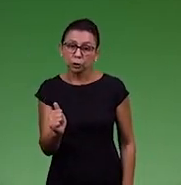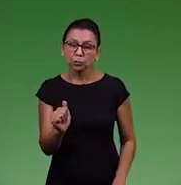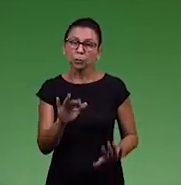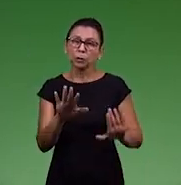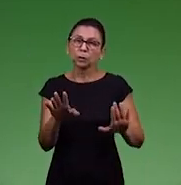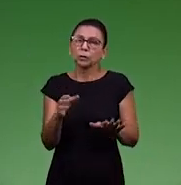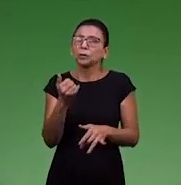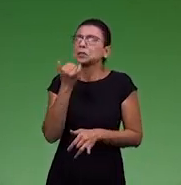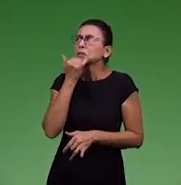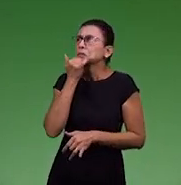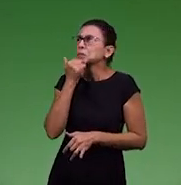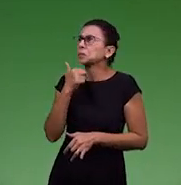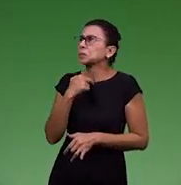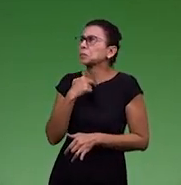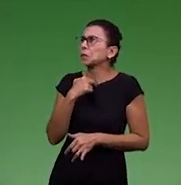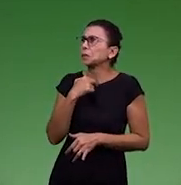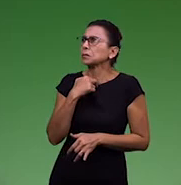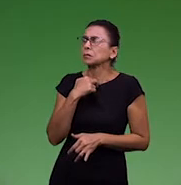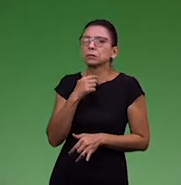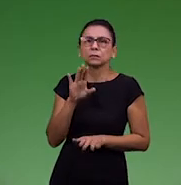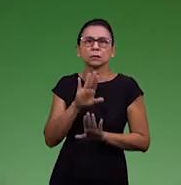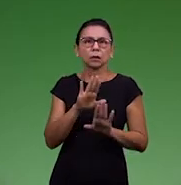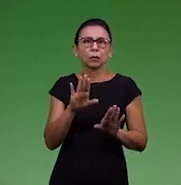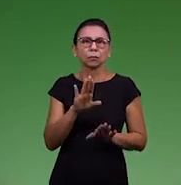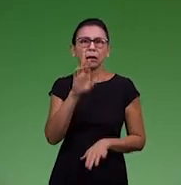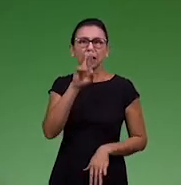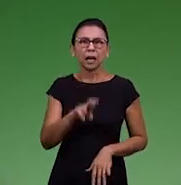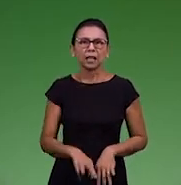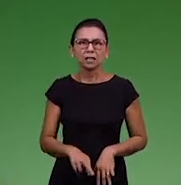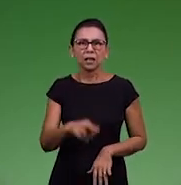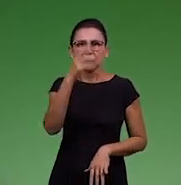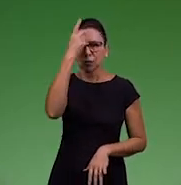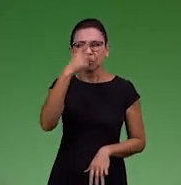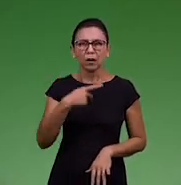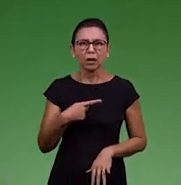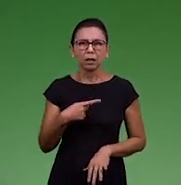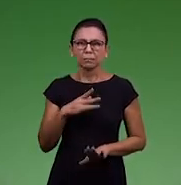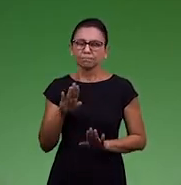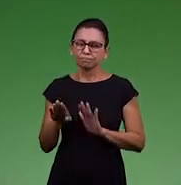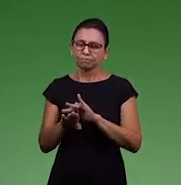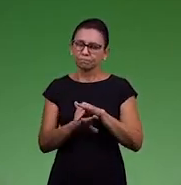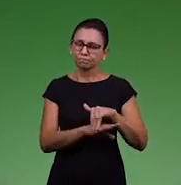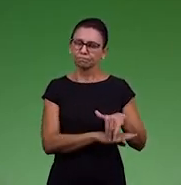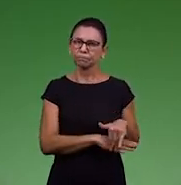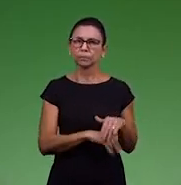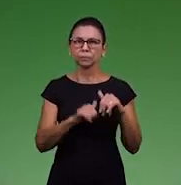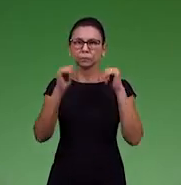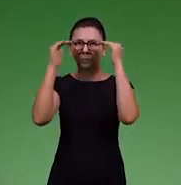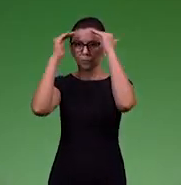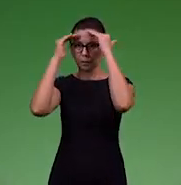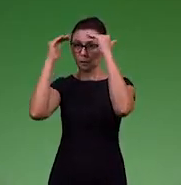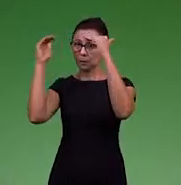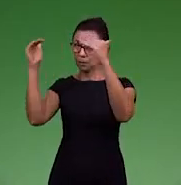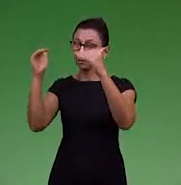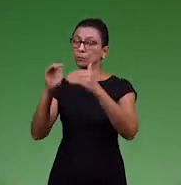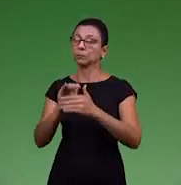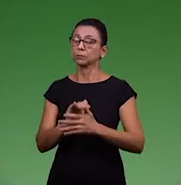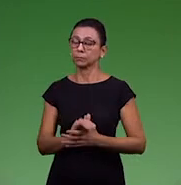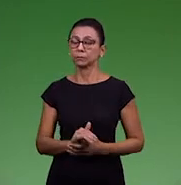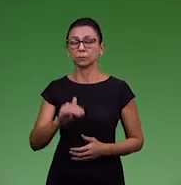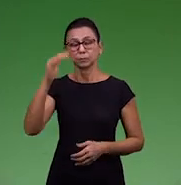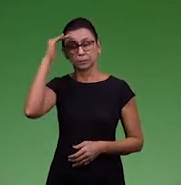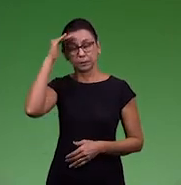apresentou desculpa, não entrou na razão, ele não argumentou com Deus, mas ele atendeu o que Deus falou e ele foi obediente.